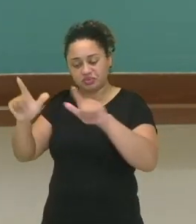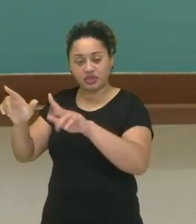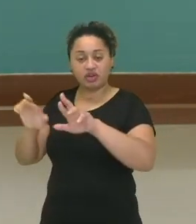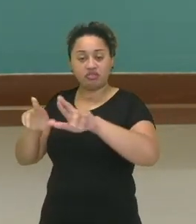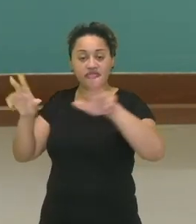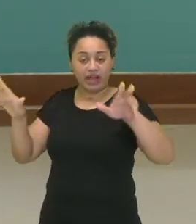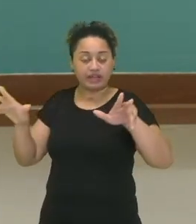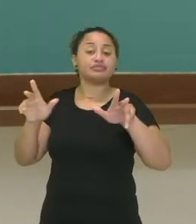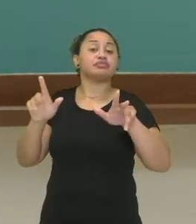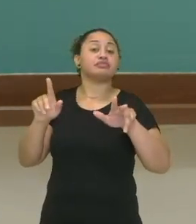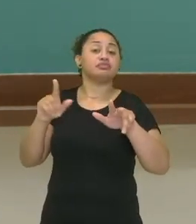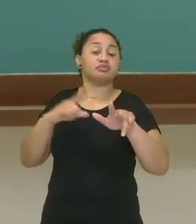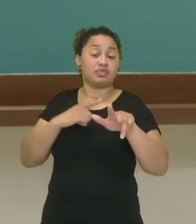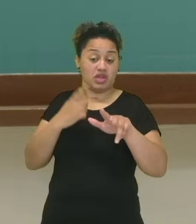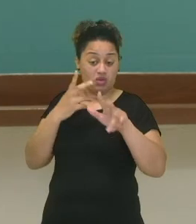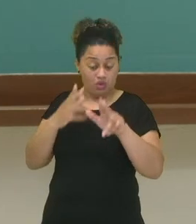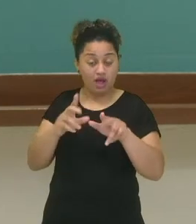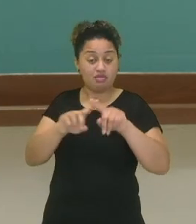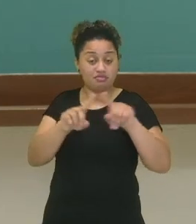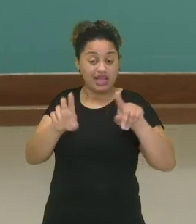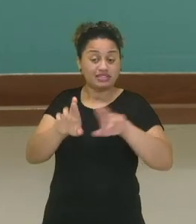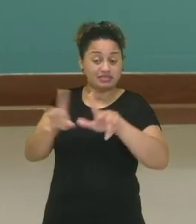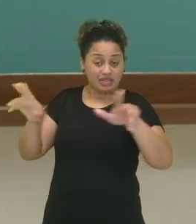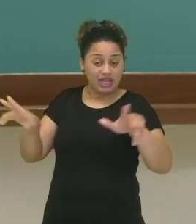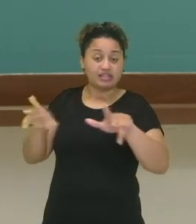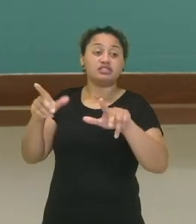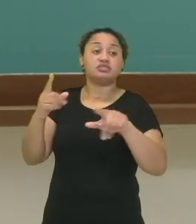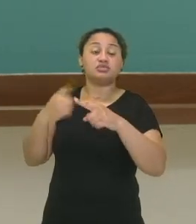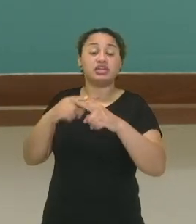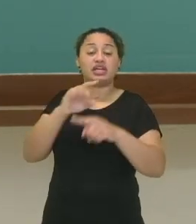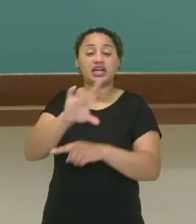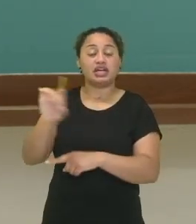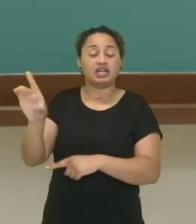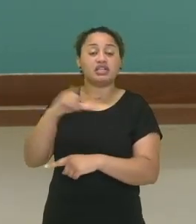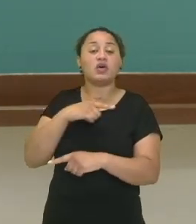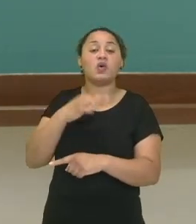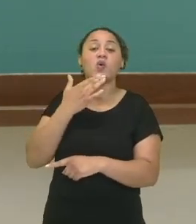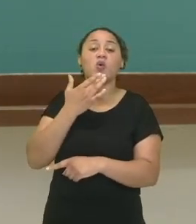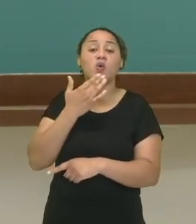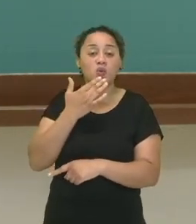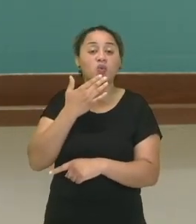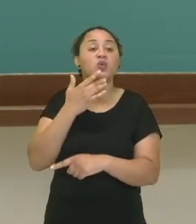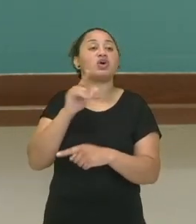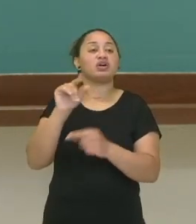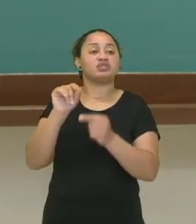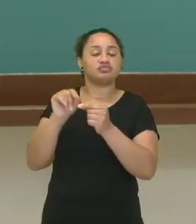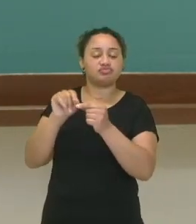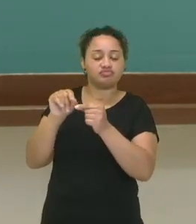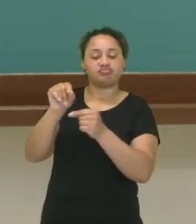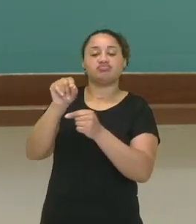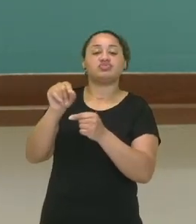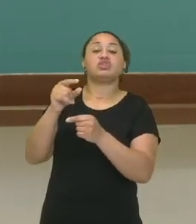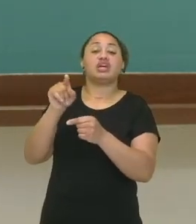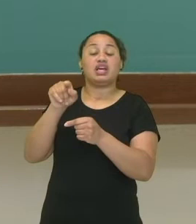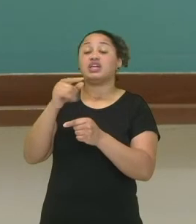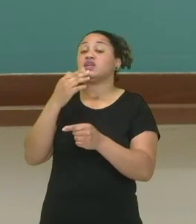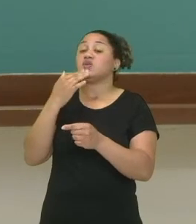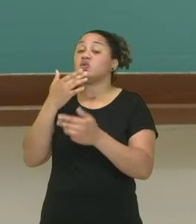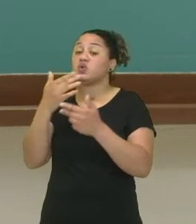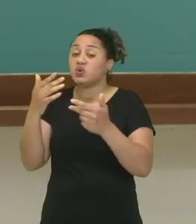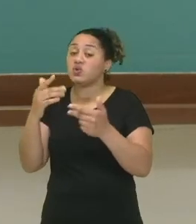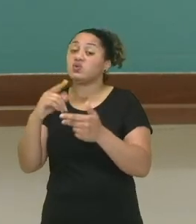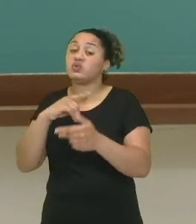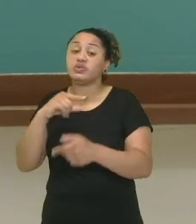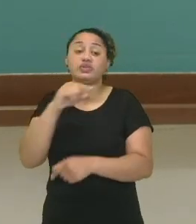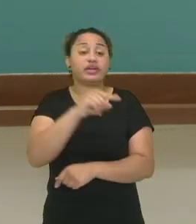colorida, né? E ambas têm a semelhança de, né? São feitas em matrizes de madeira, entalhada, né? E